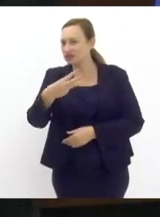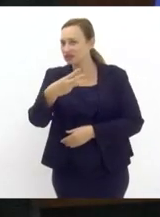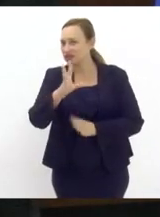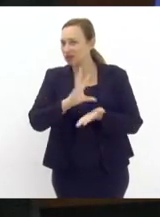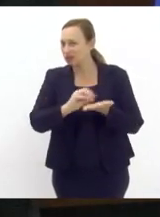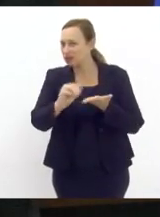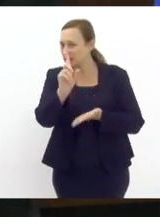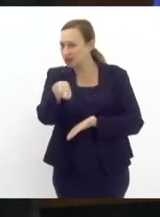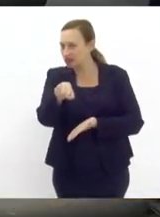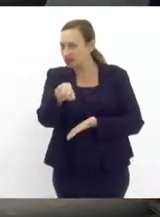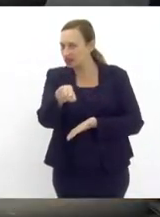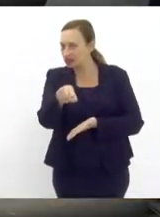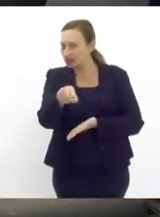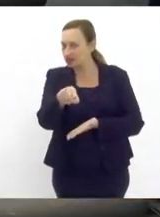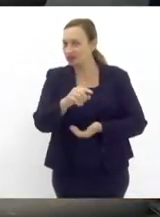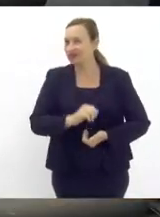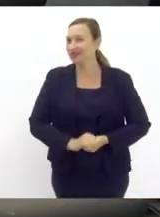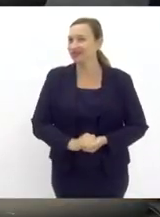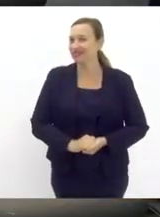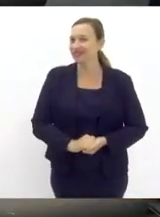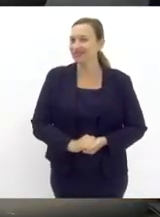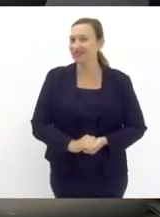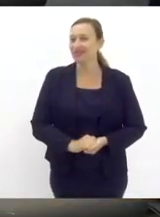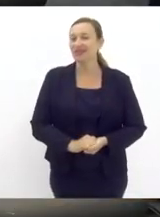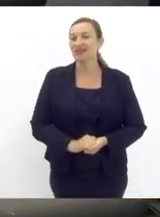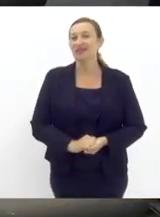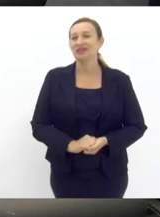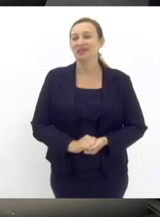isso décimo terceiro